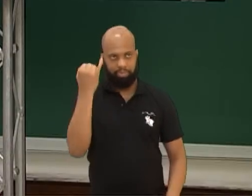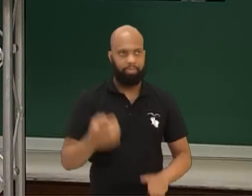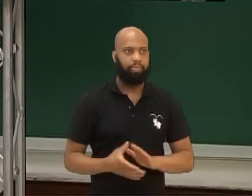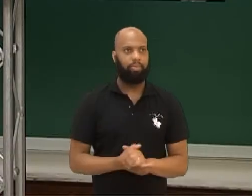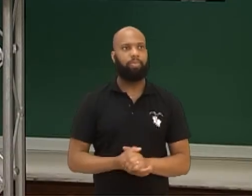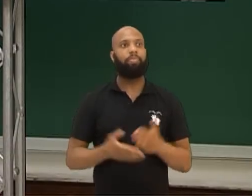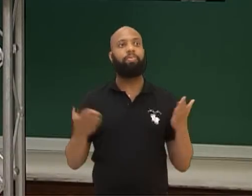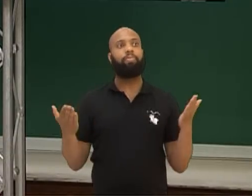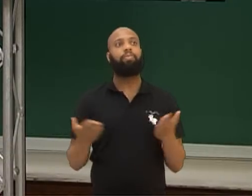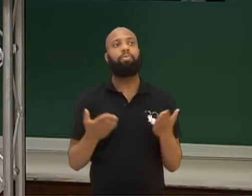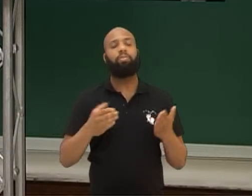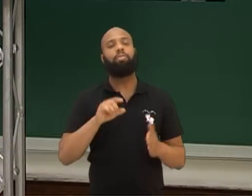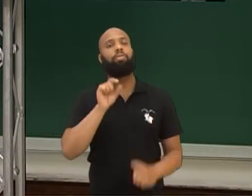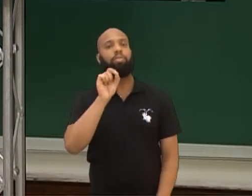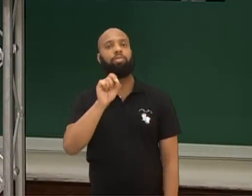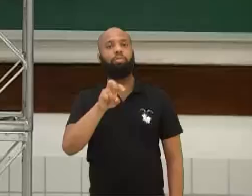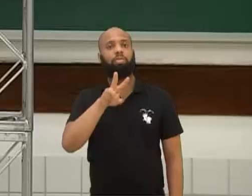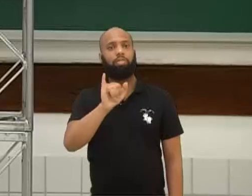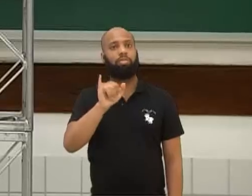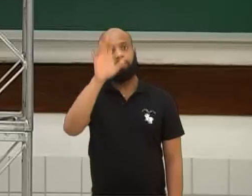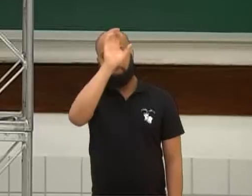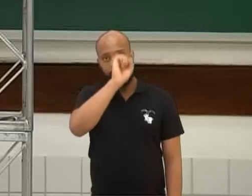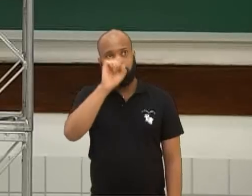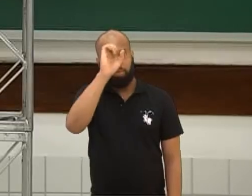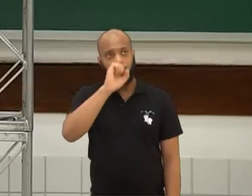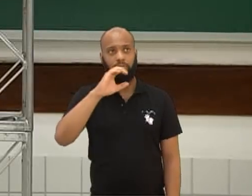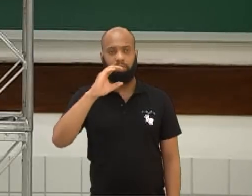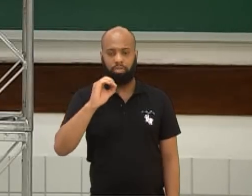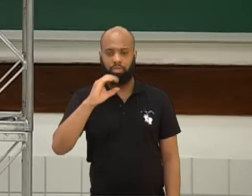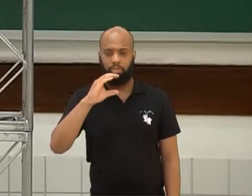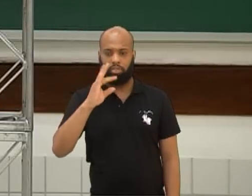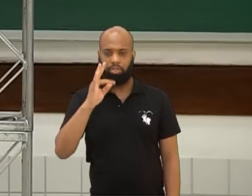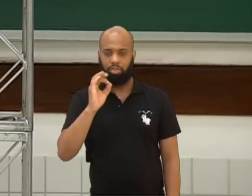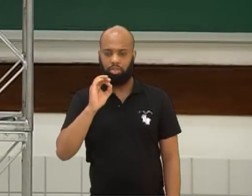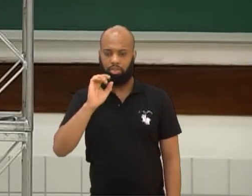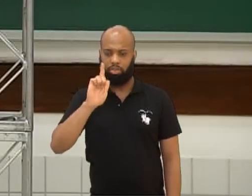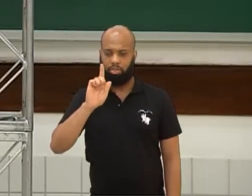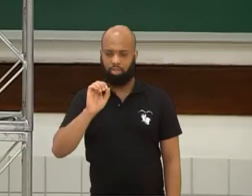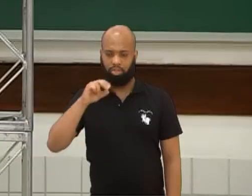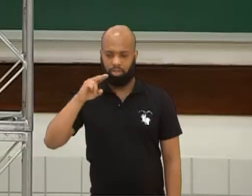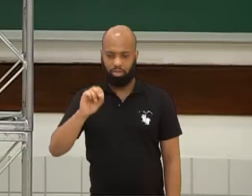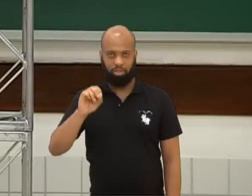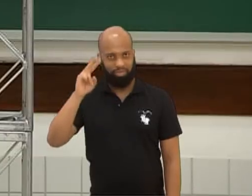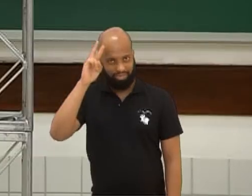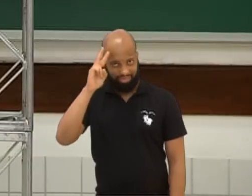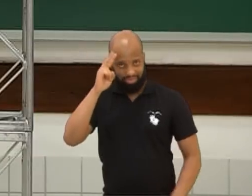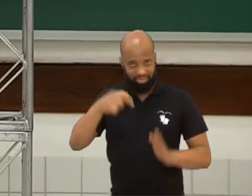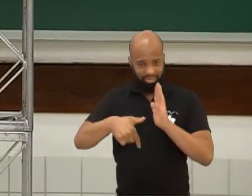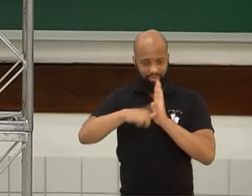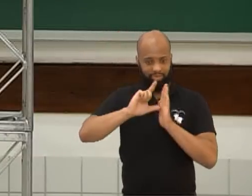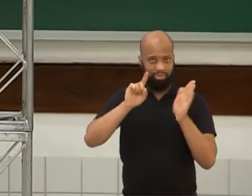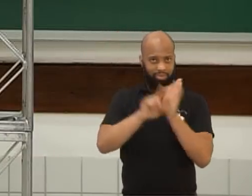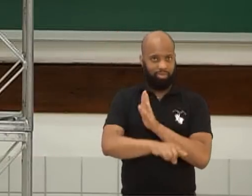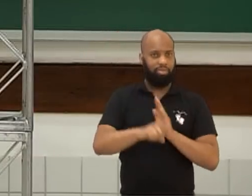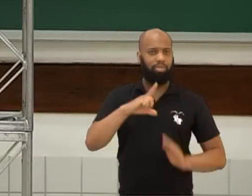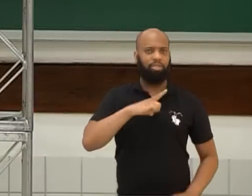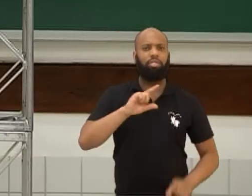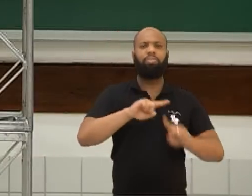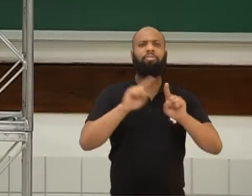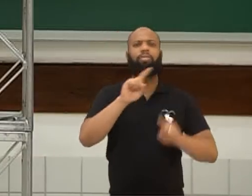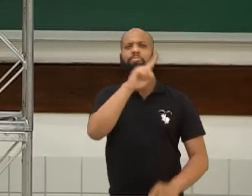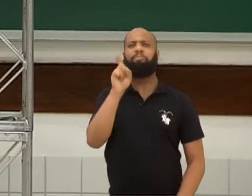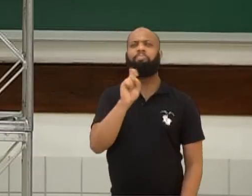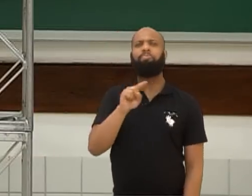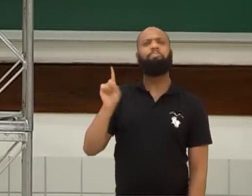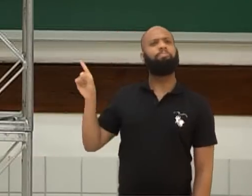lá. Agora, nós vamos fazer o octógono regular, porque no exercício tinha o octógono, eu falei. Então, o que é o